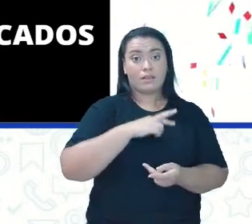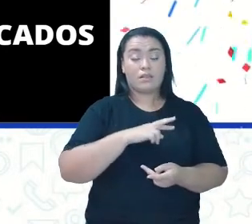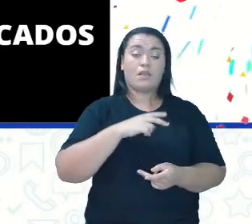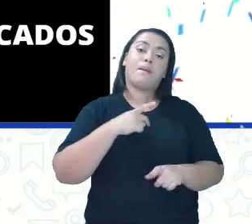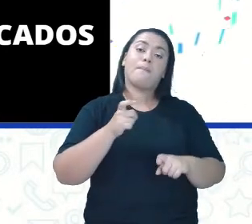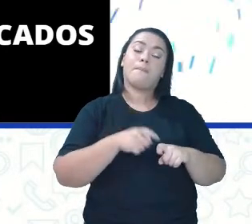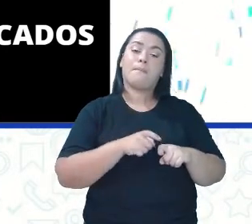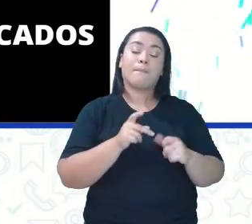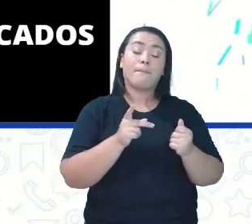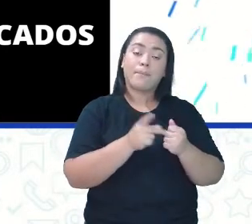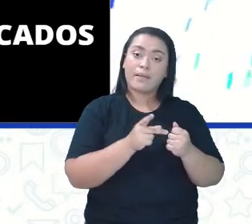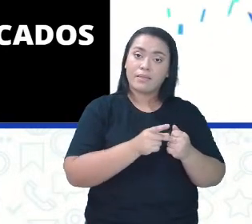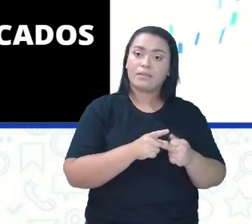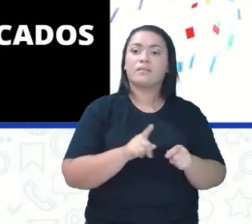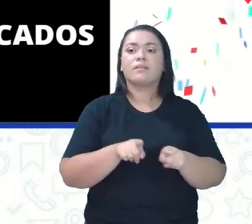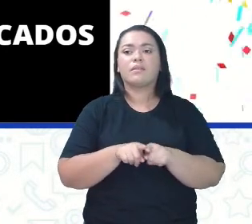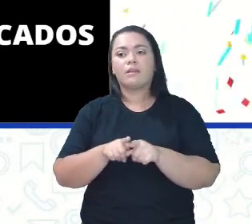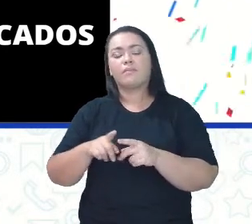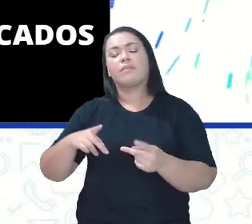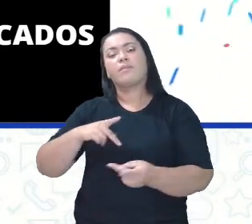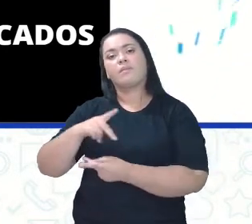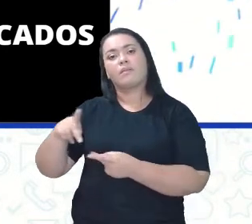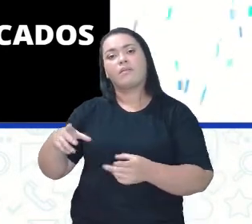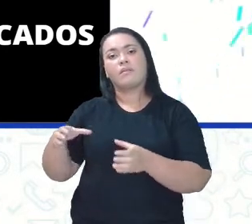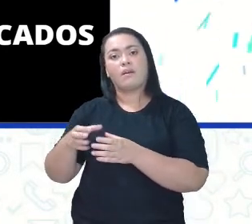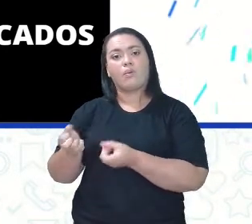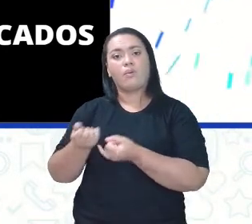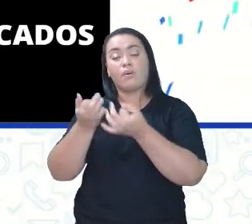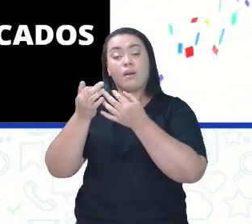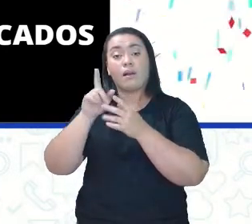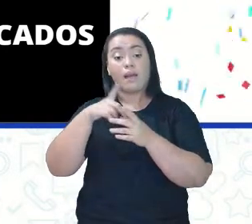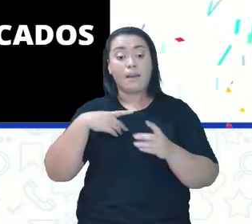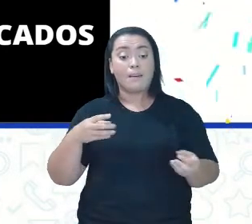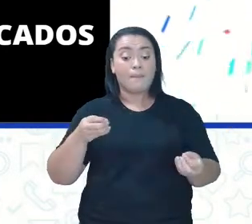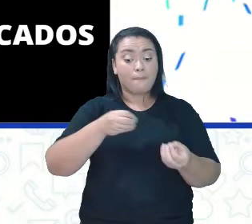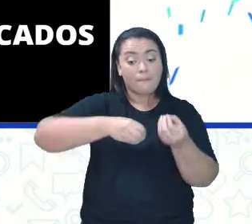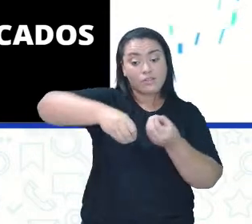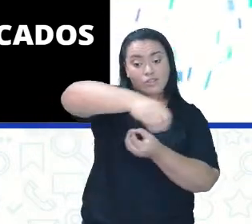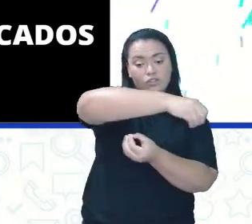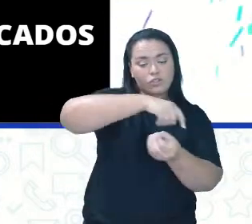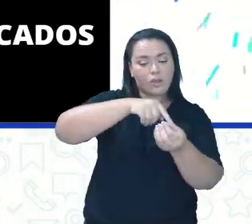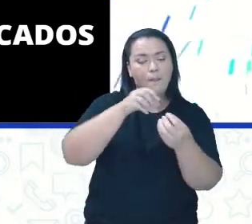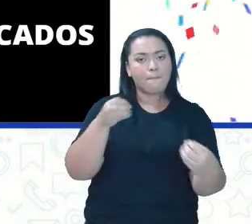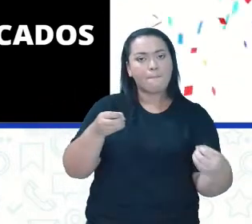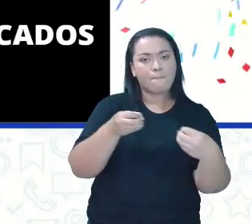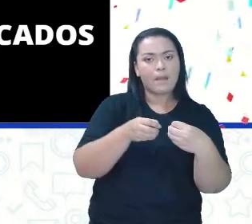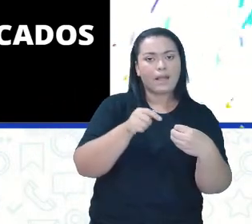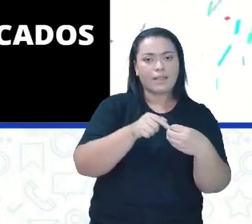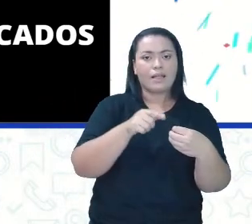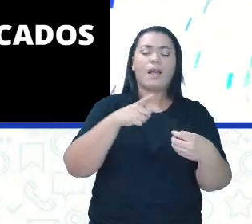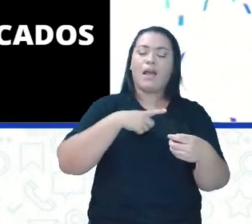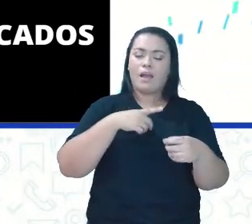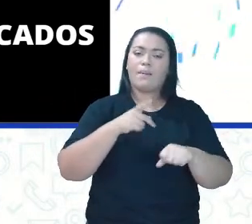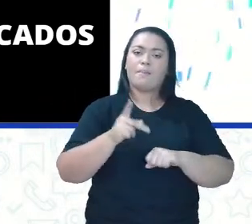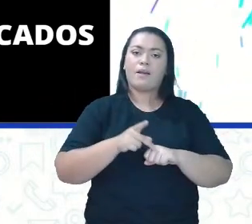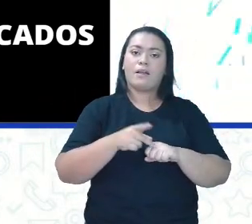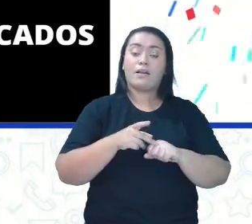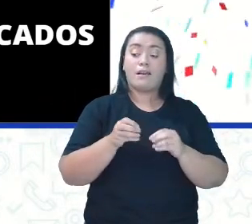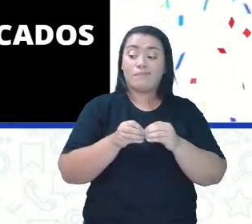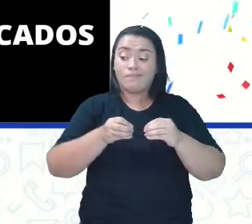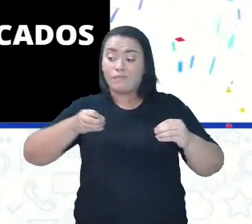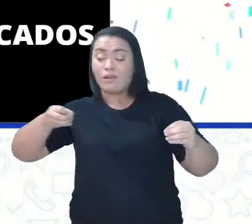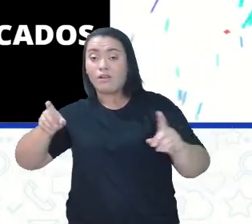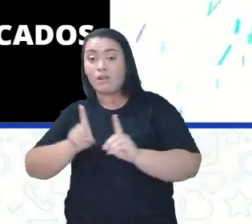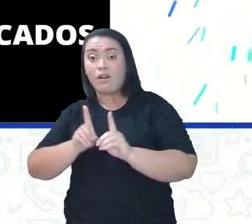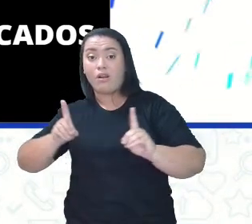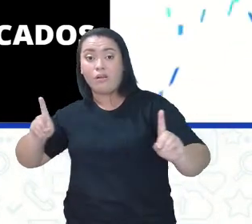gasosos. Os planetas que estão mais próximos do Sol, né, são os planetas rochosos. E os que estão mais distantes são